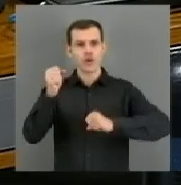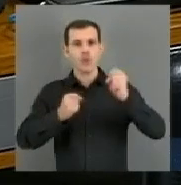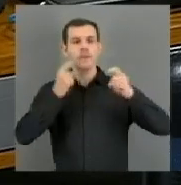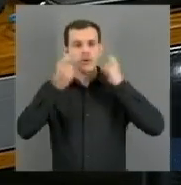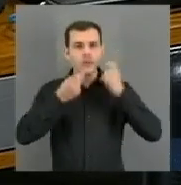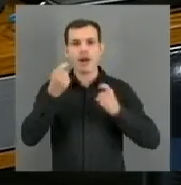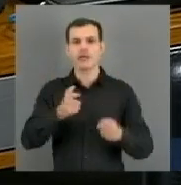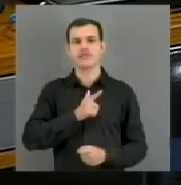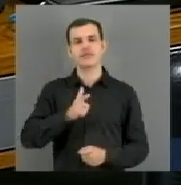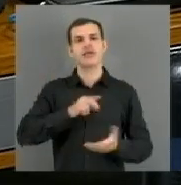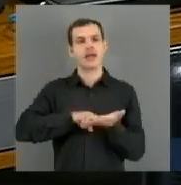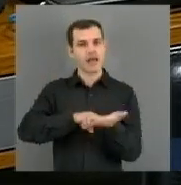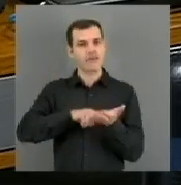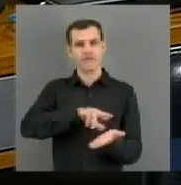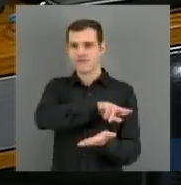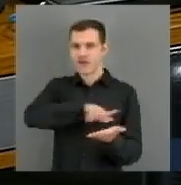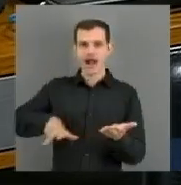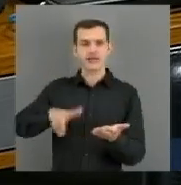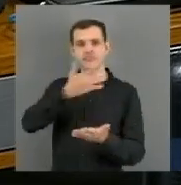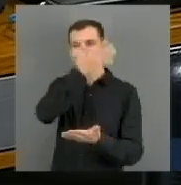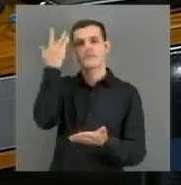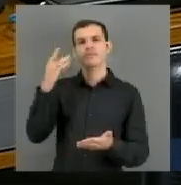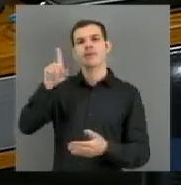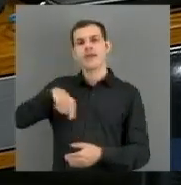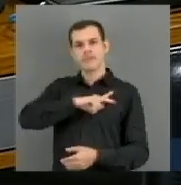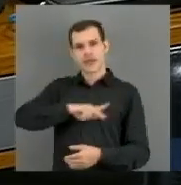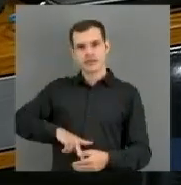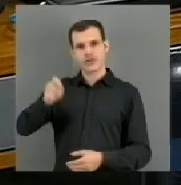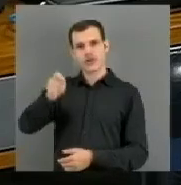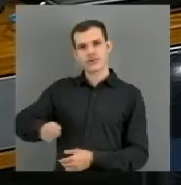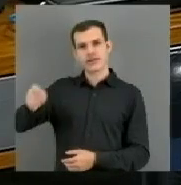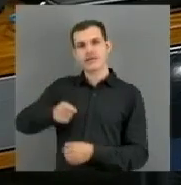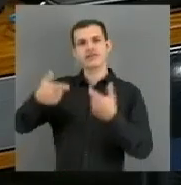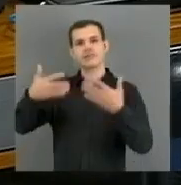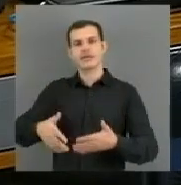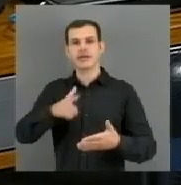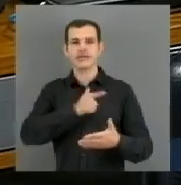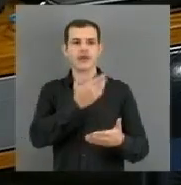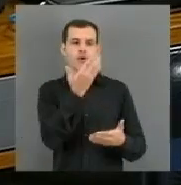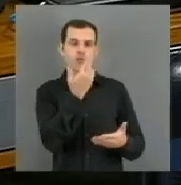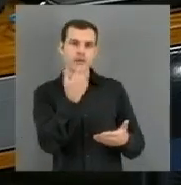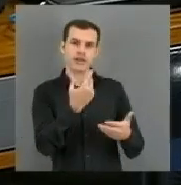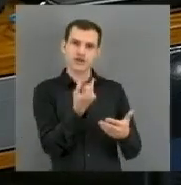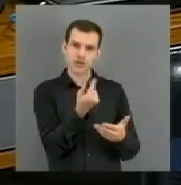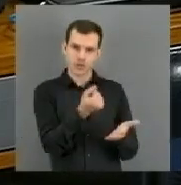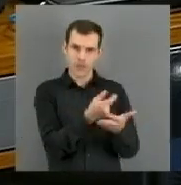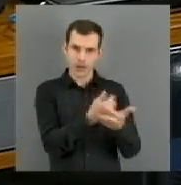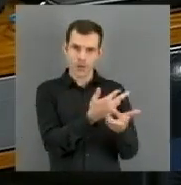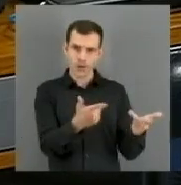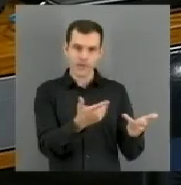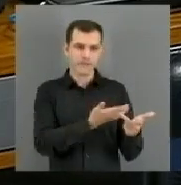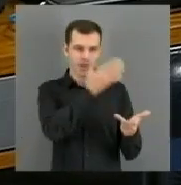aqui de presidentes de associações dizendo que o dinheiro está saindo lá da compra do alimento